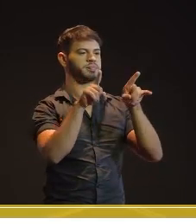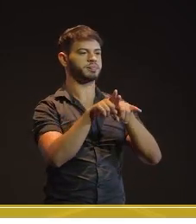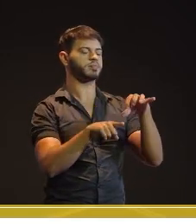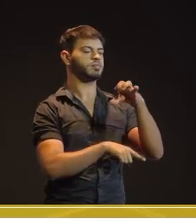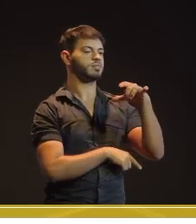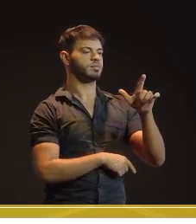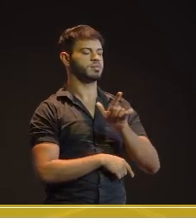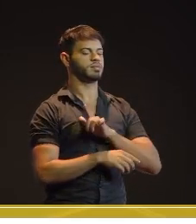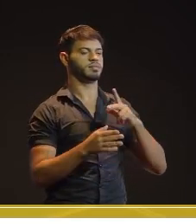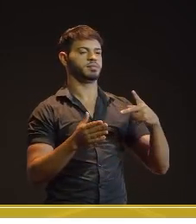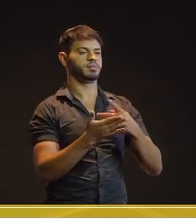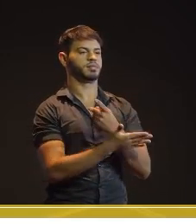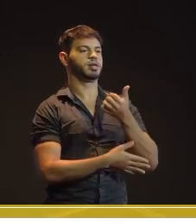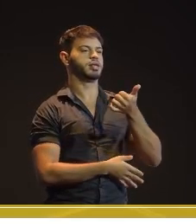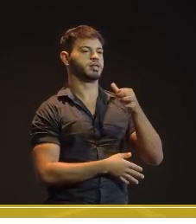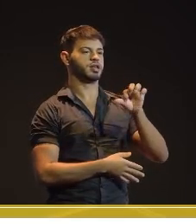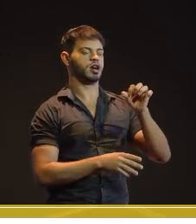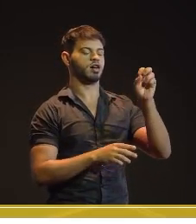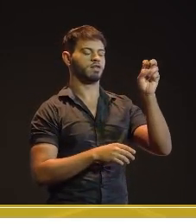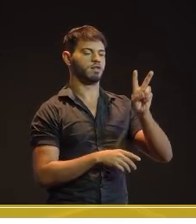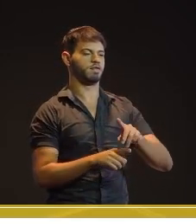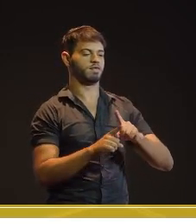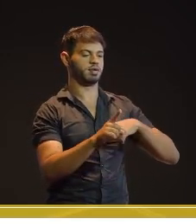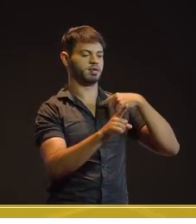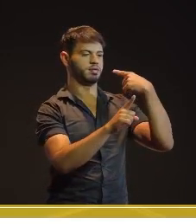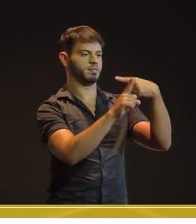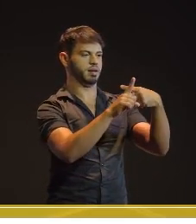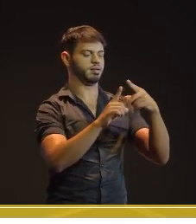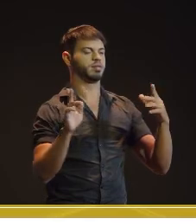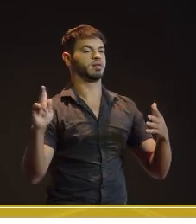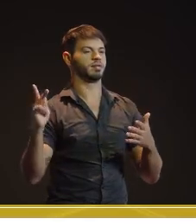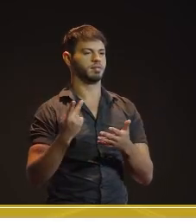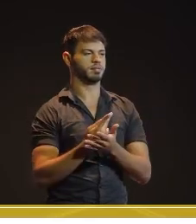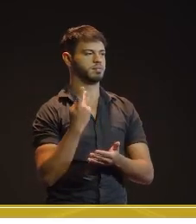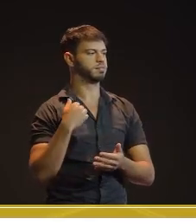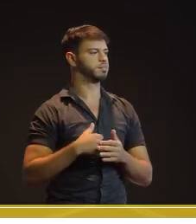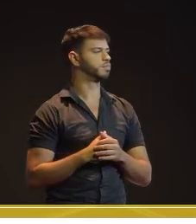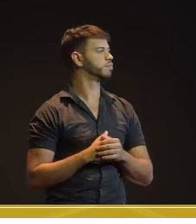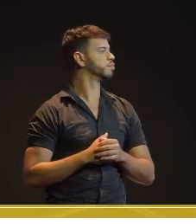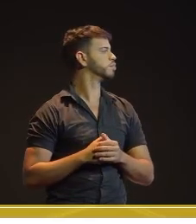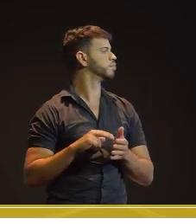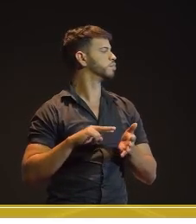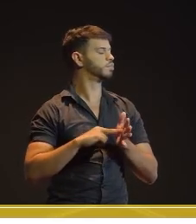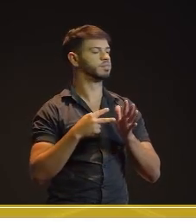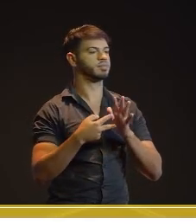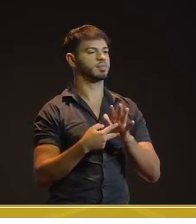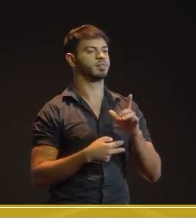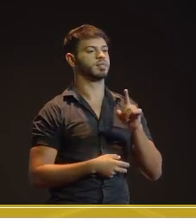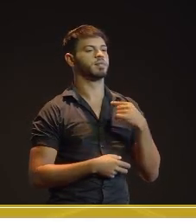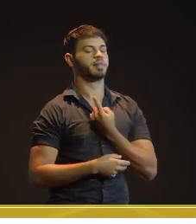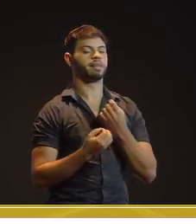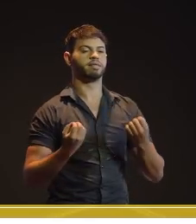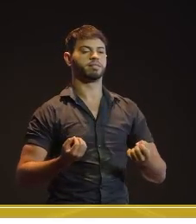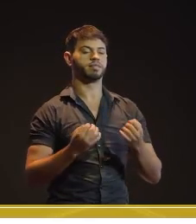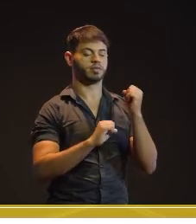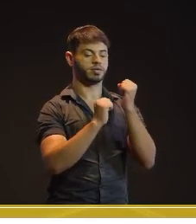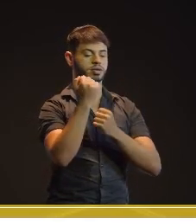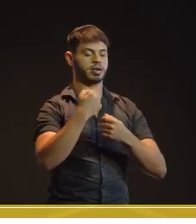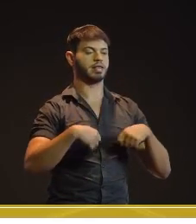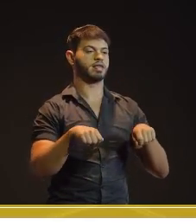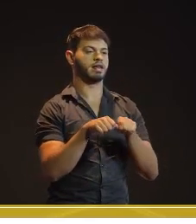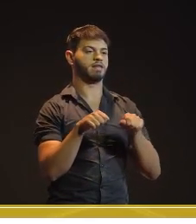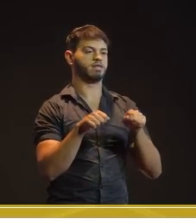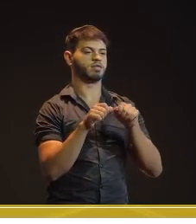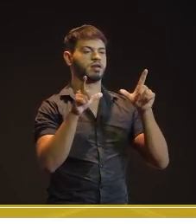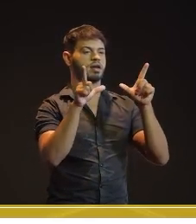têm ocorrido 19 vezes mais do que deveriam ocorrer. Ou seja, as minhas usinas estão produzindo muito